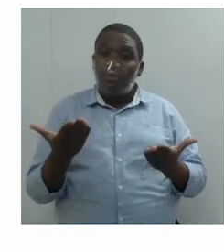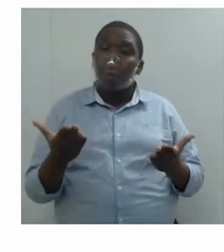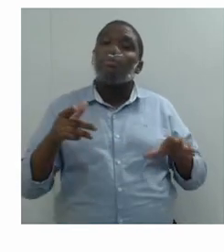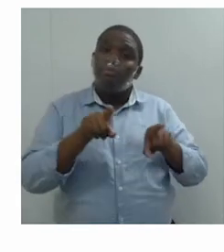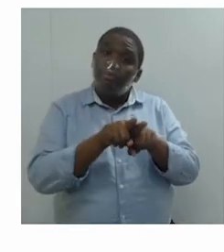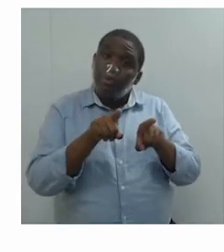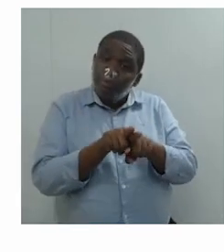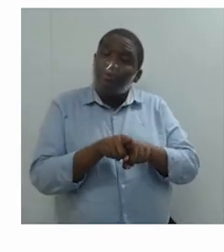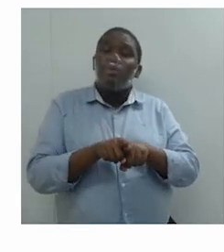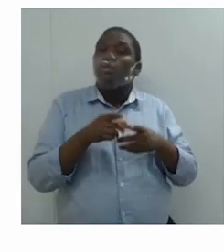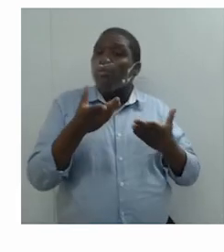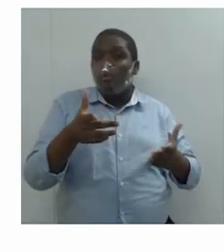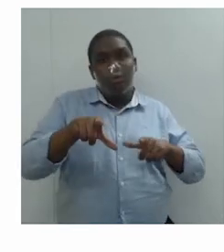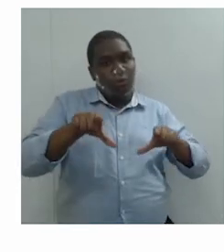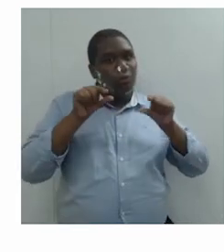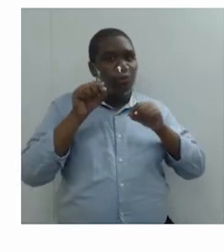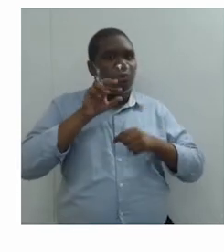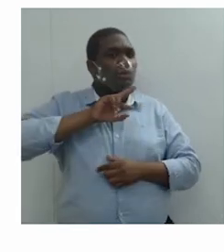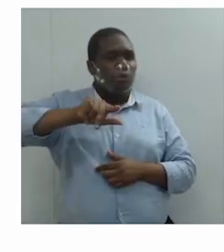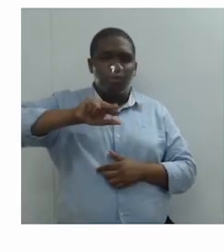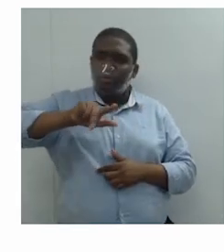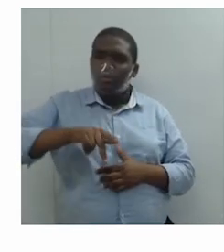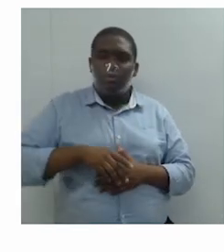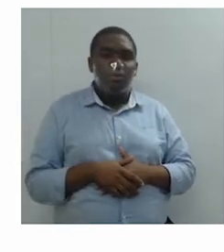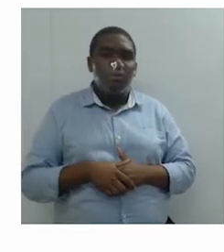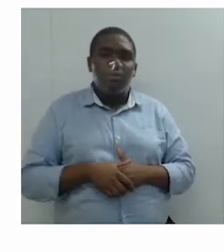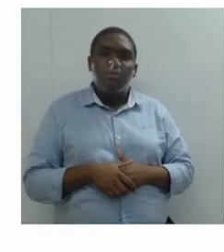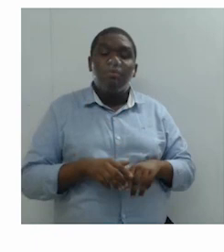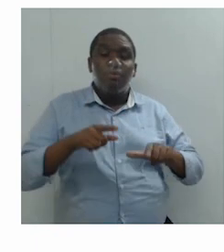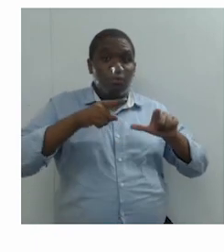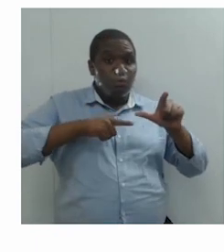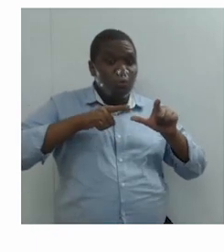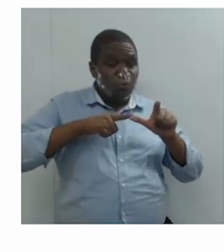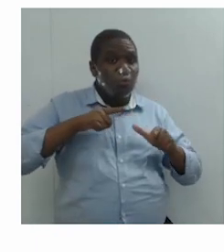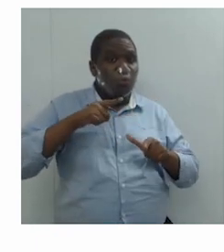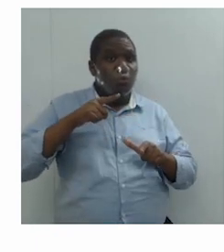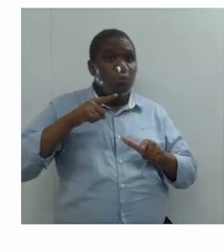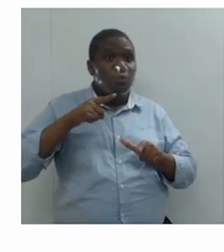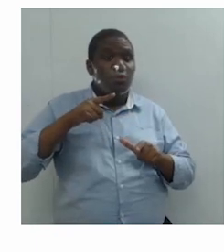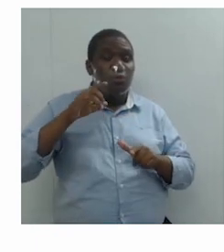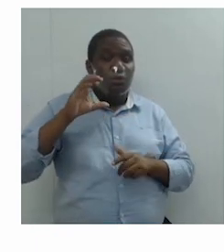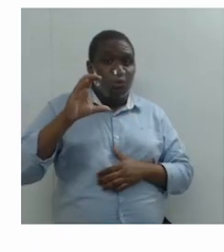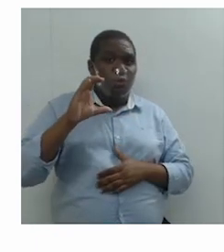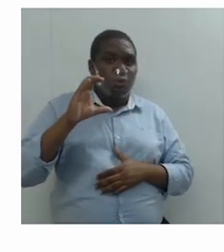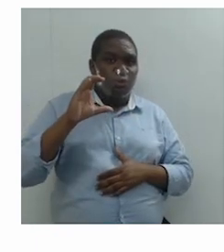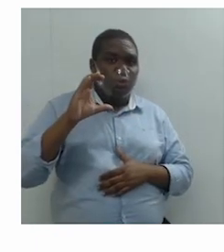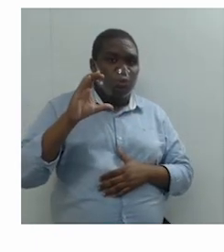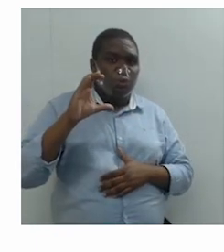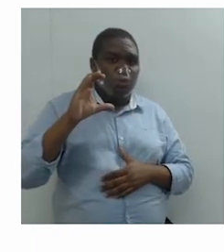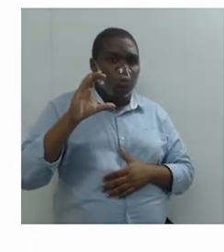também não é essa alternativa. Vamos para a letra C, para a alternativa C.